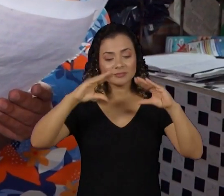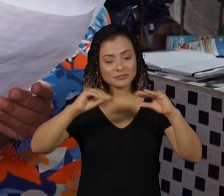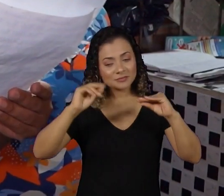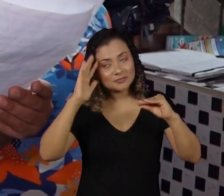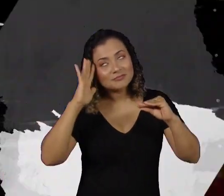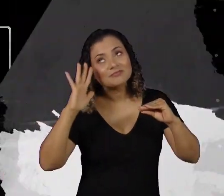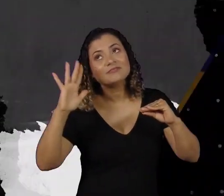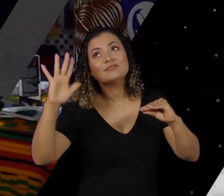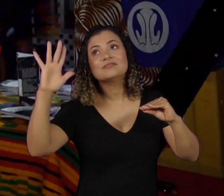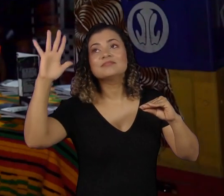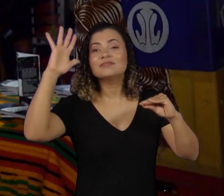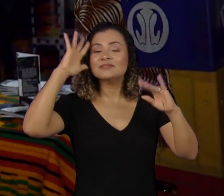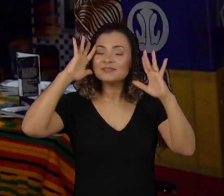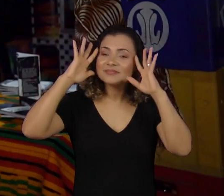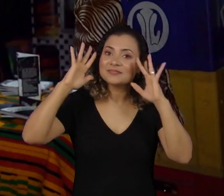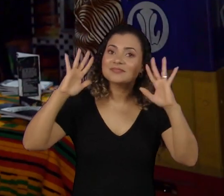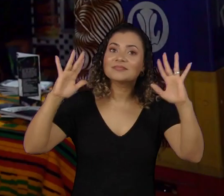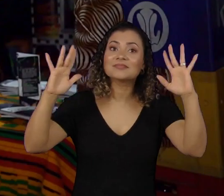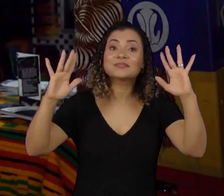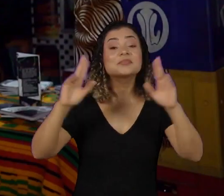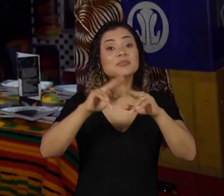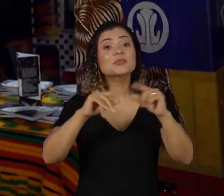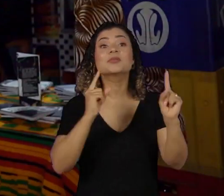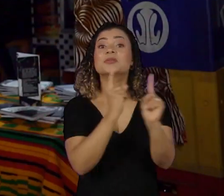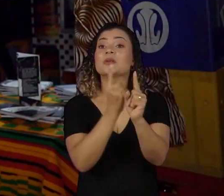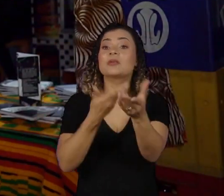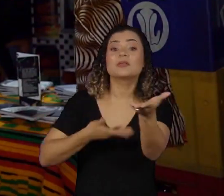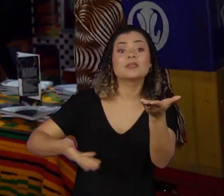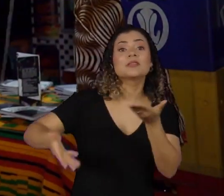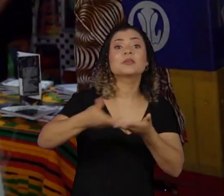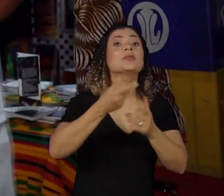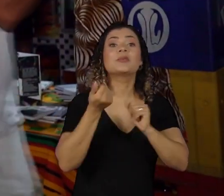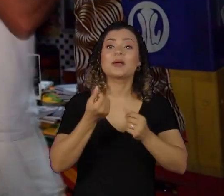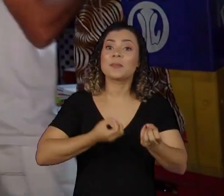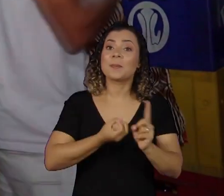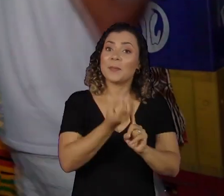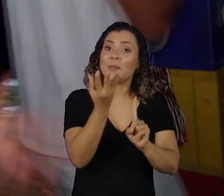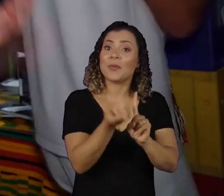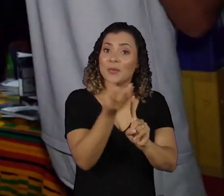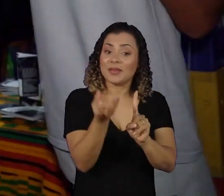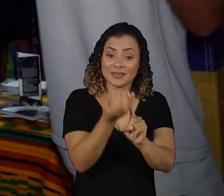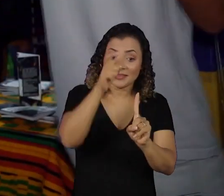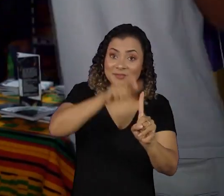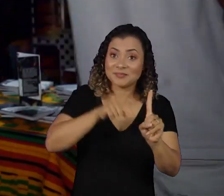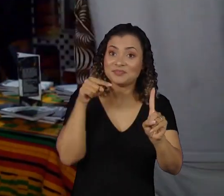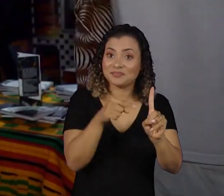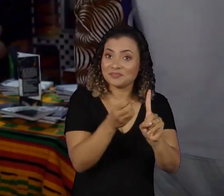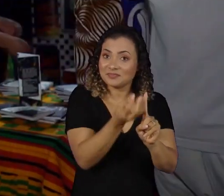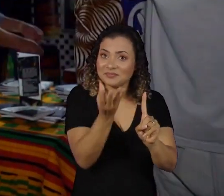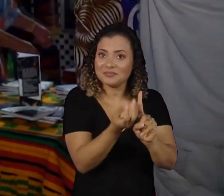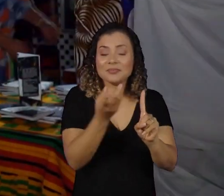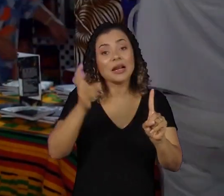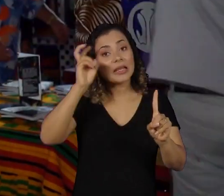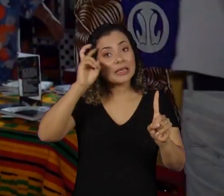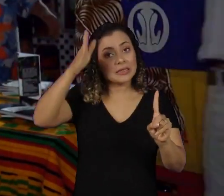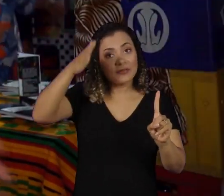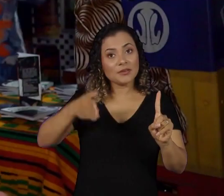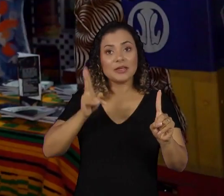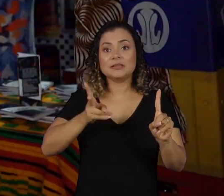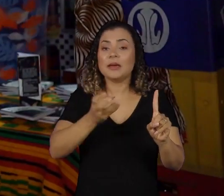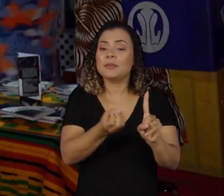Corrente é um encontro, nada mais é do que um encontro de poetas, né? Que vem aqui numa quinta-feira